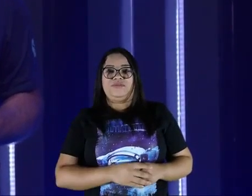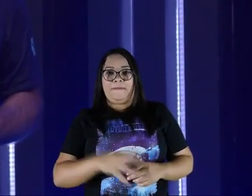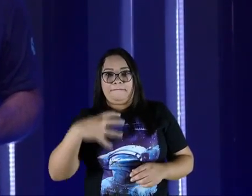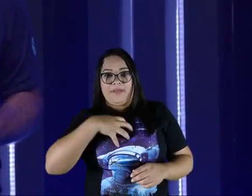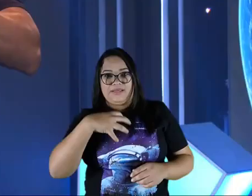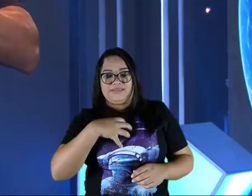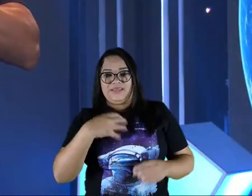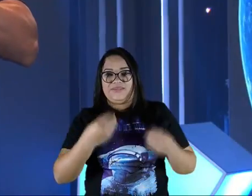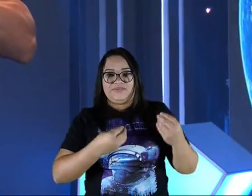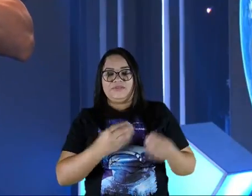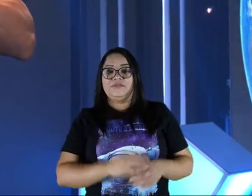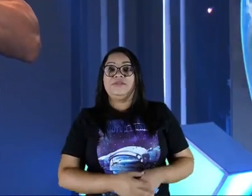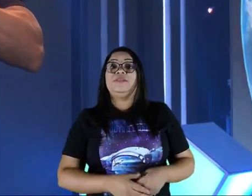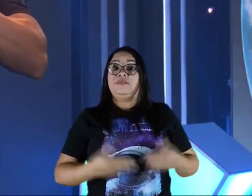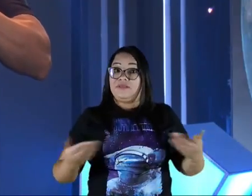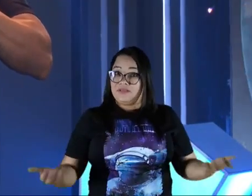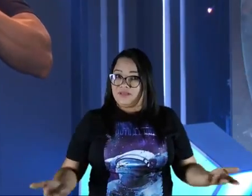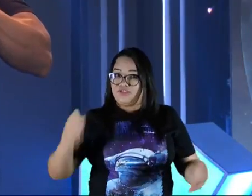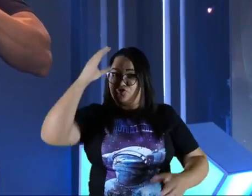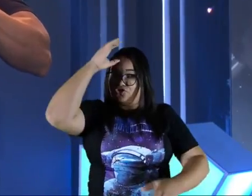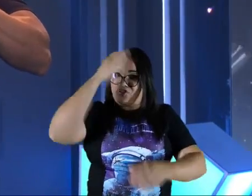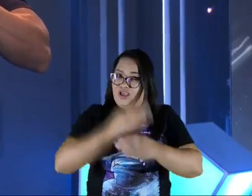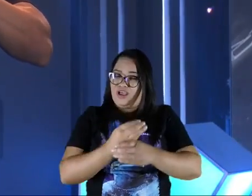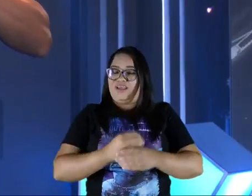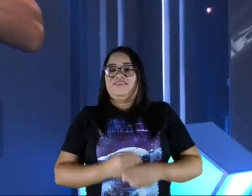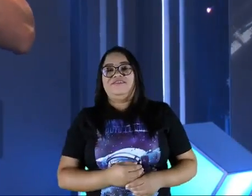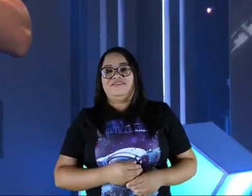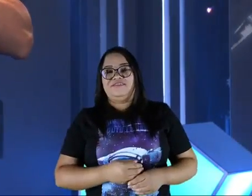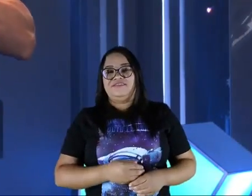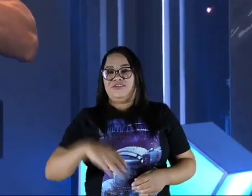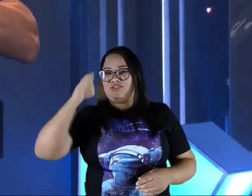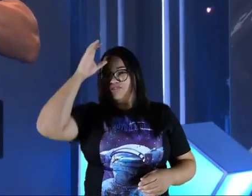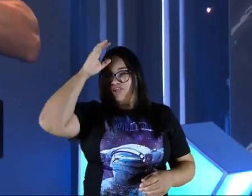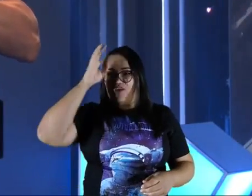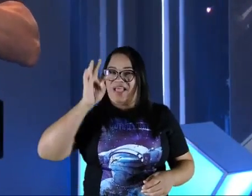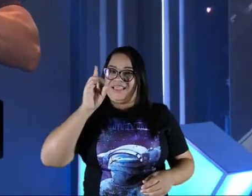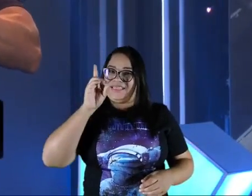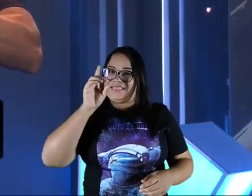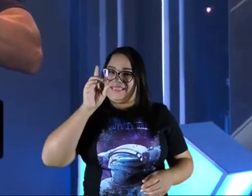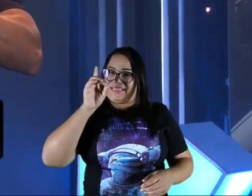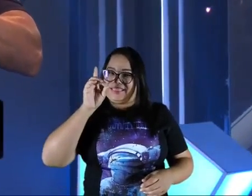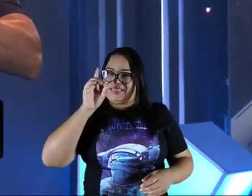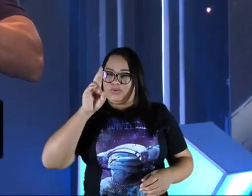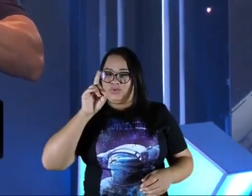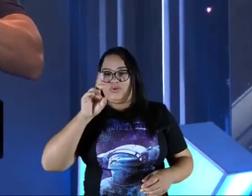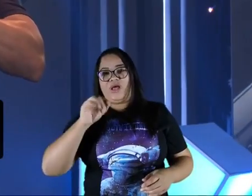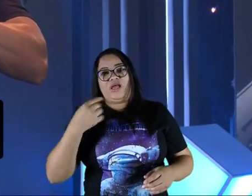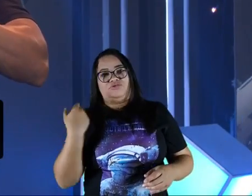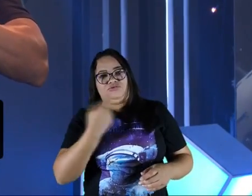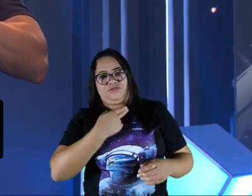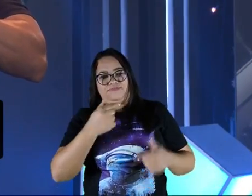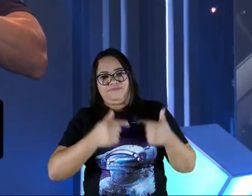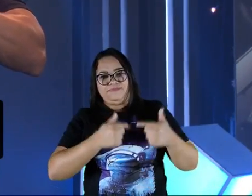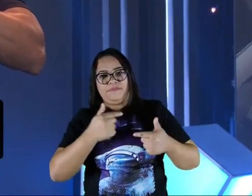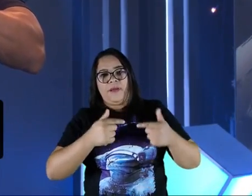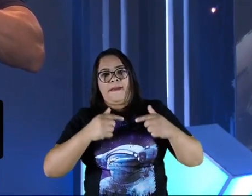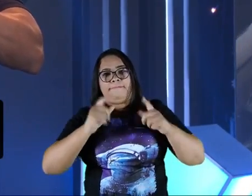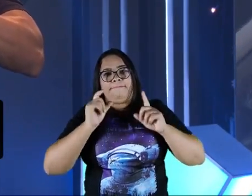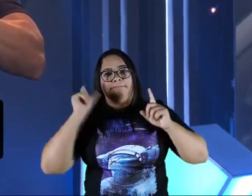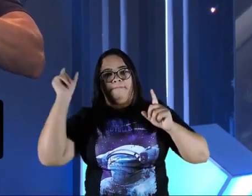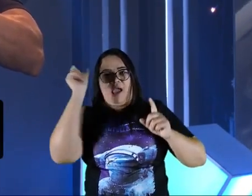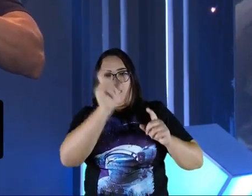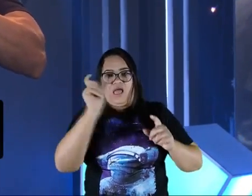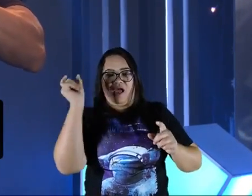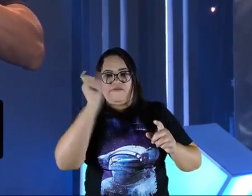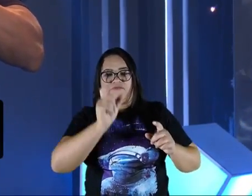conta a bênção. É isso aí, chefe, União Leste to the best, porque somos todos pela palavra. No ano que vem, somente os